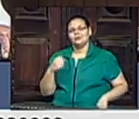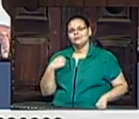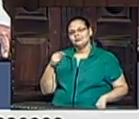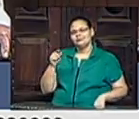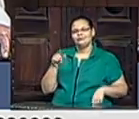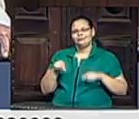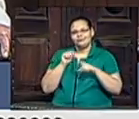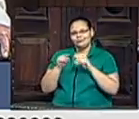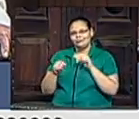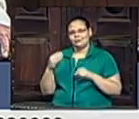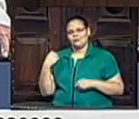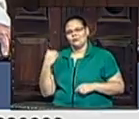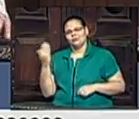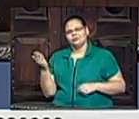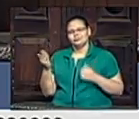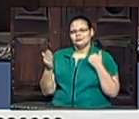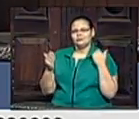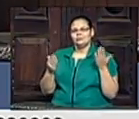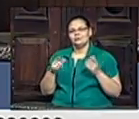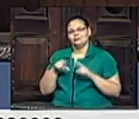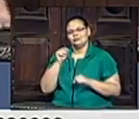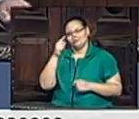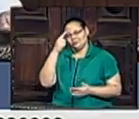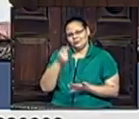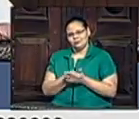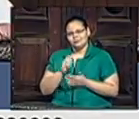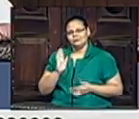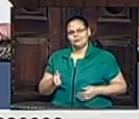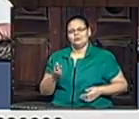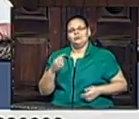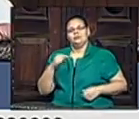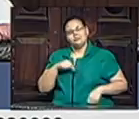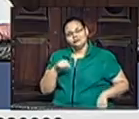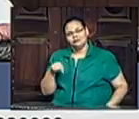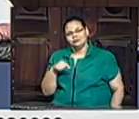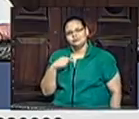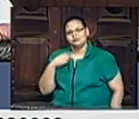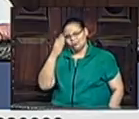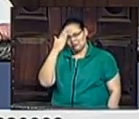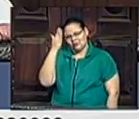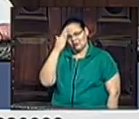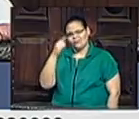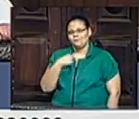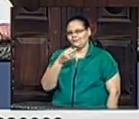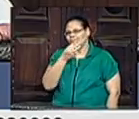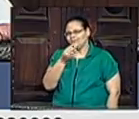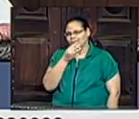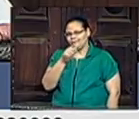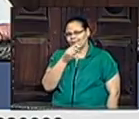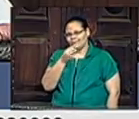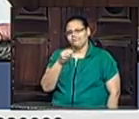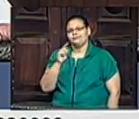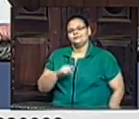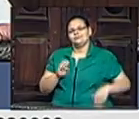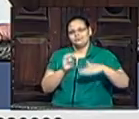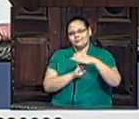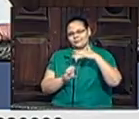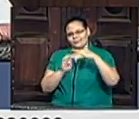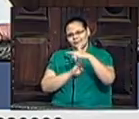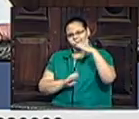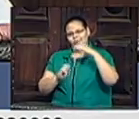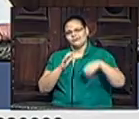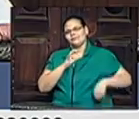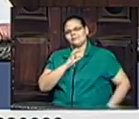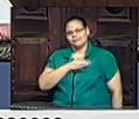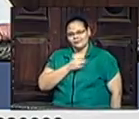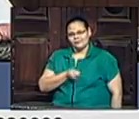está. Nós discutimos, eu já falei muitas vezes aqui, todos sabem a minha opinião a respeito das isenções fiscais, eu entendo